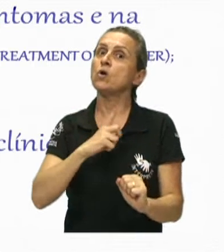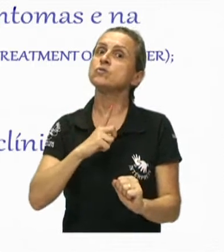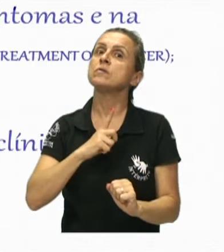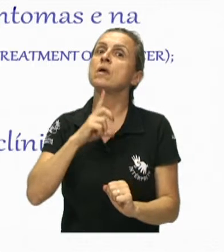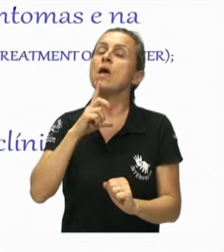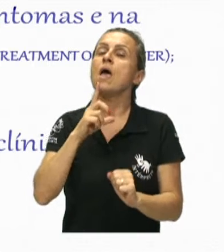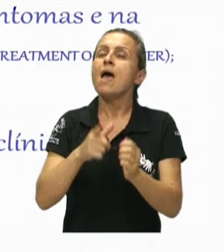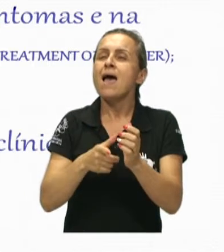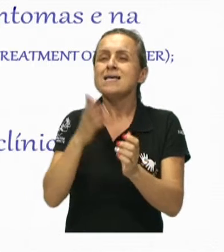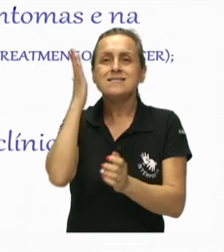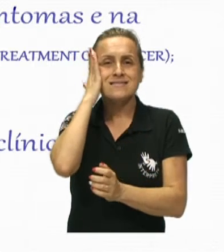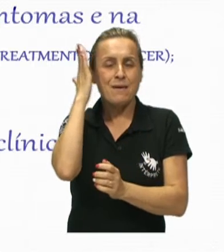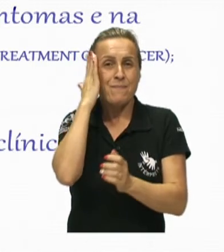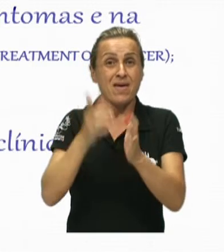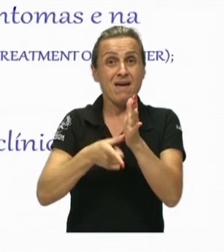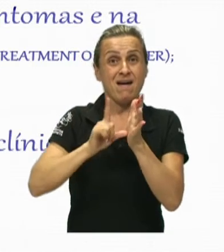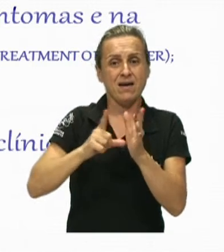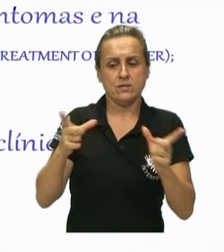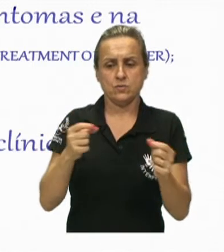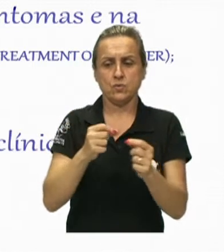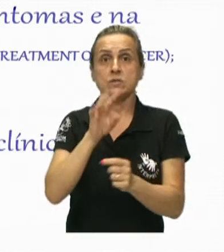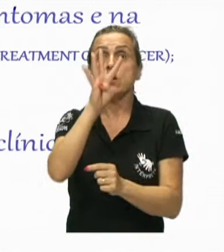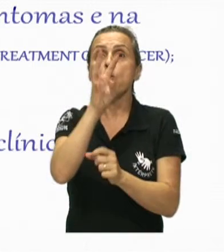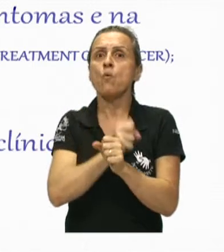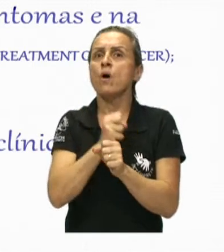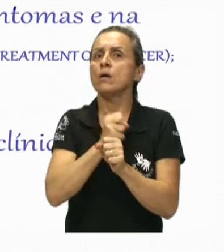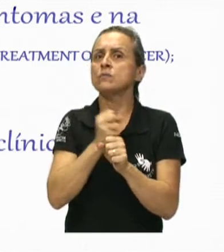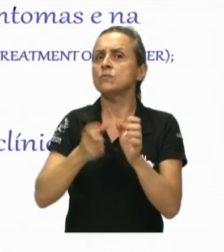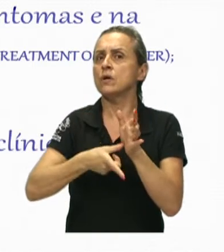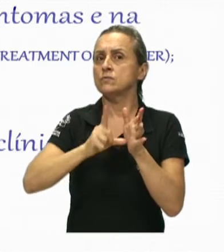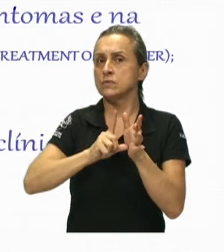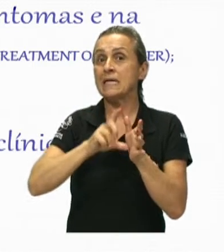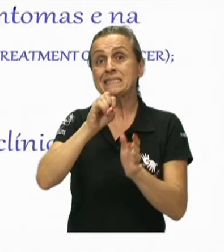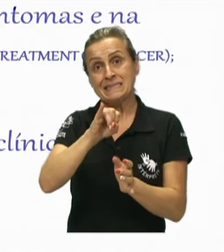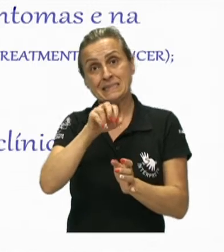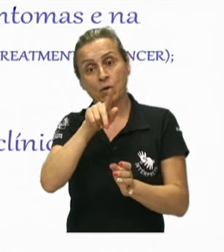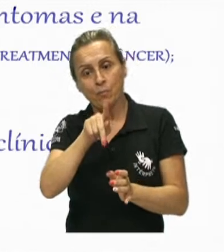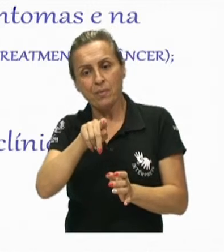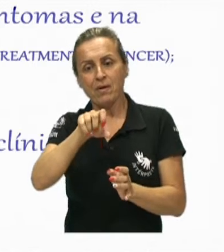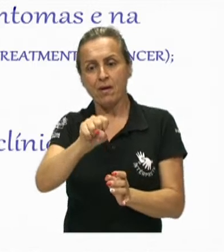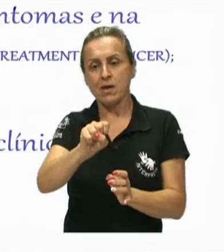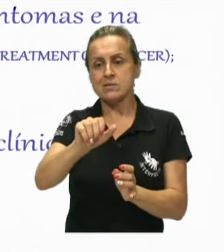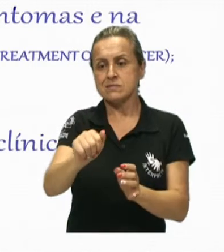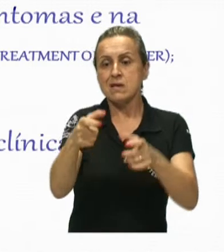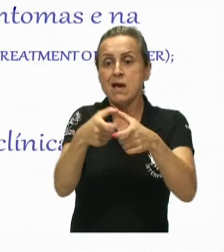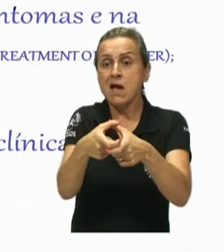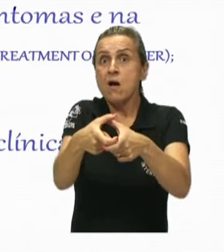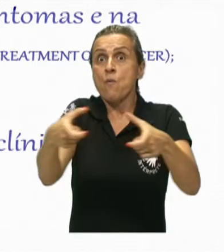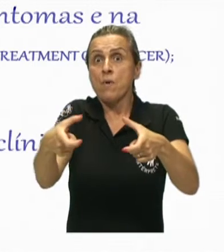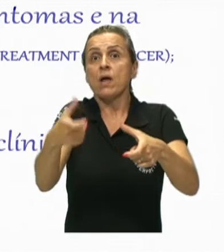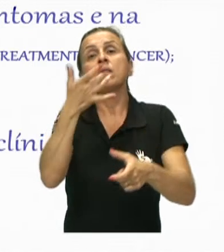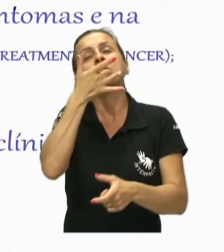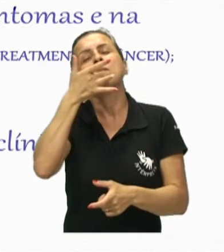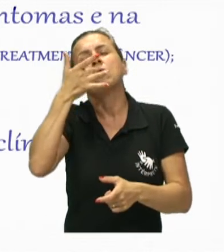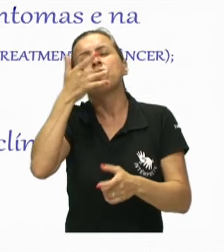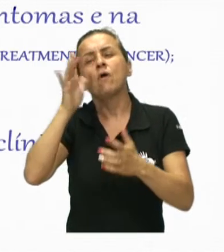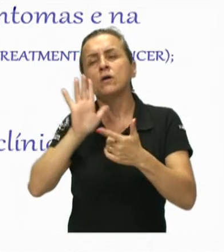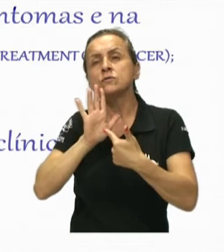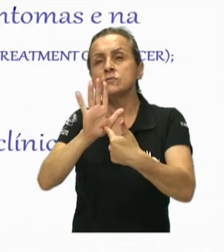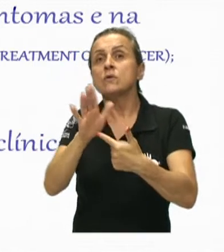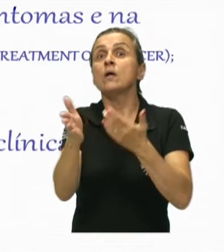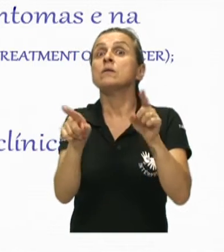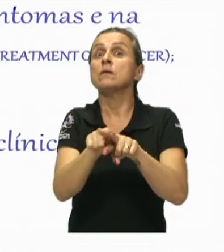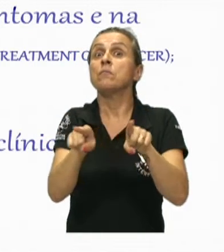anos. Então, um PSA aumentando, ele consegue facilitar um tratamento